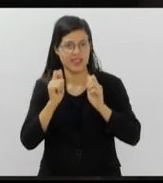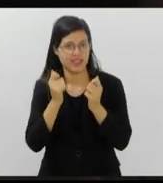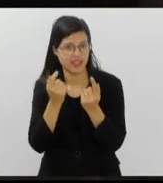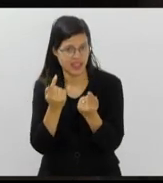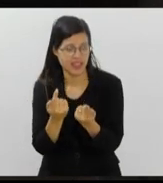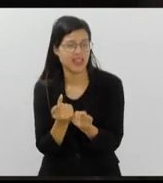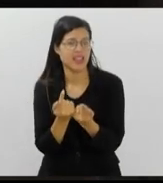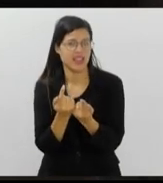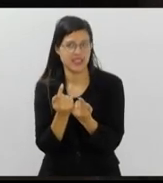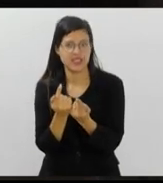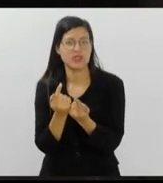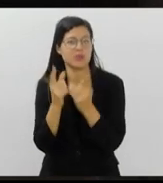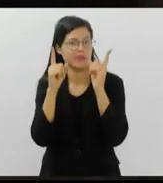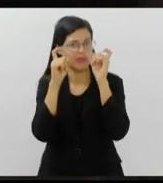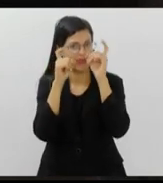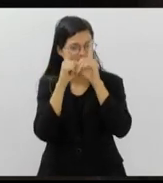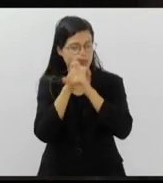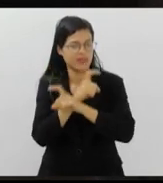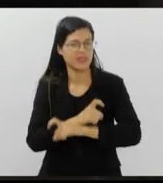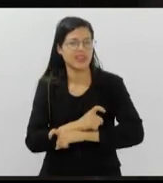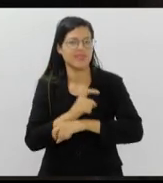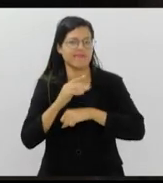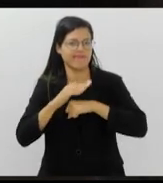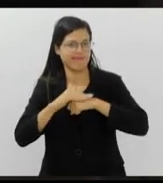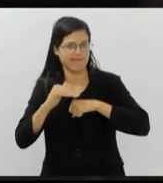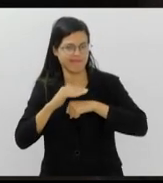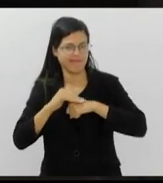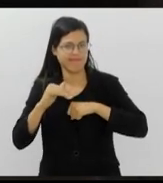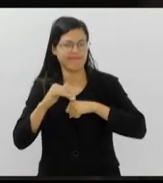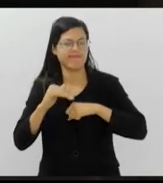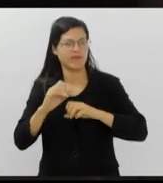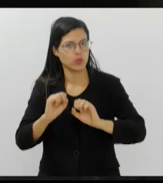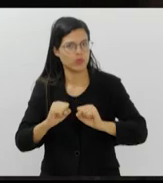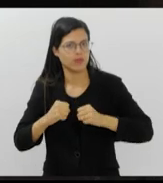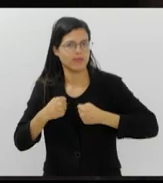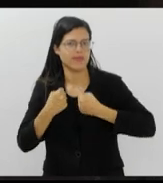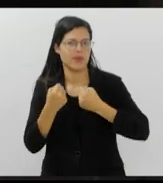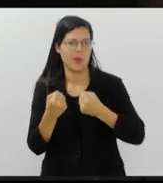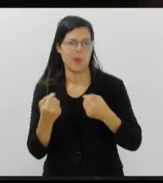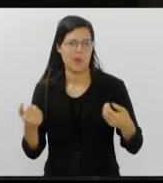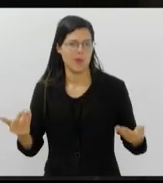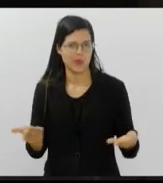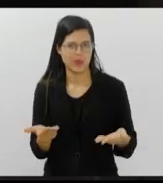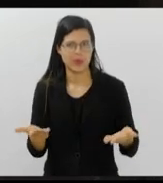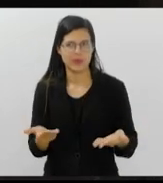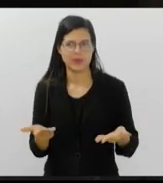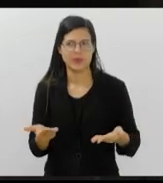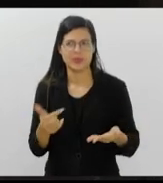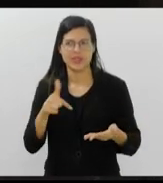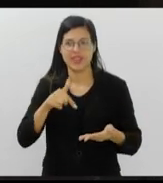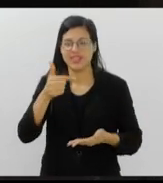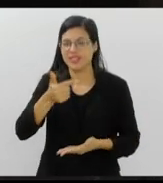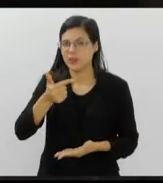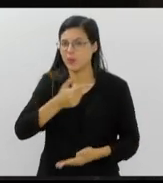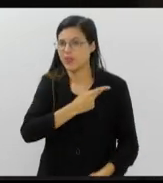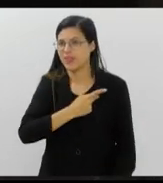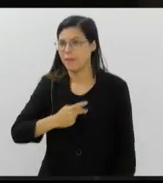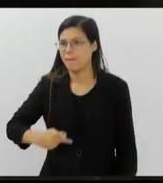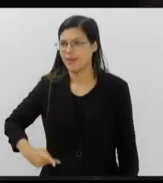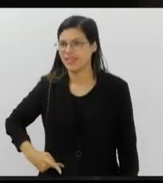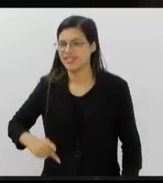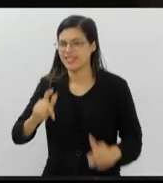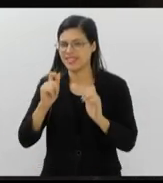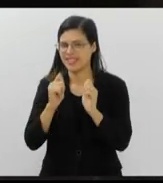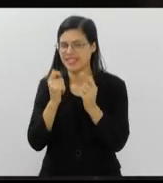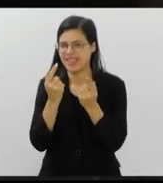dificuldade, mas com muito carinho, com muita dedicação, e hoje ela é vice-presidente da Alerj,